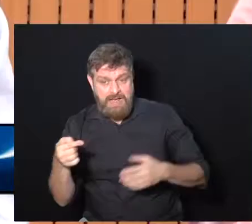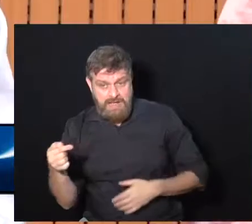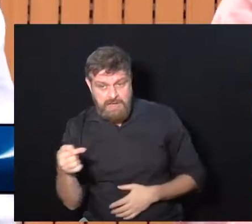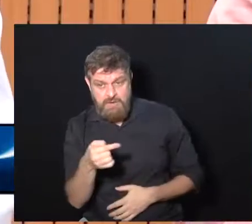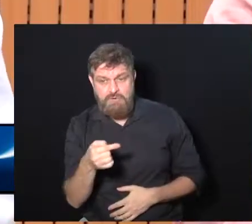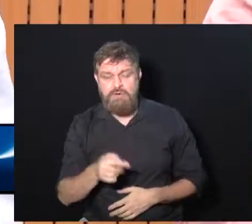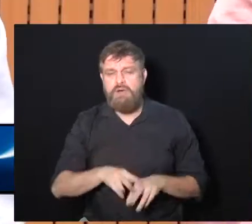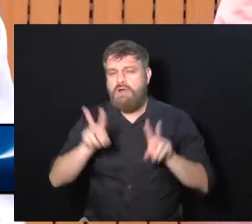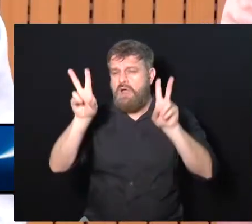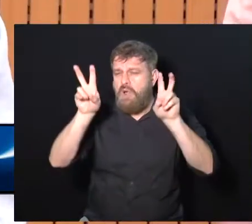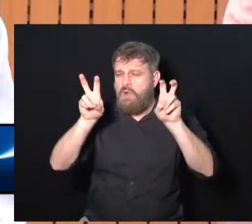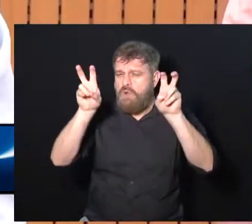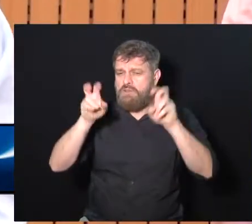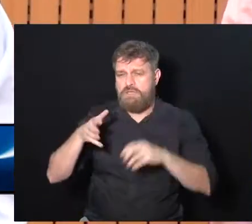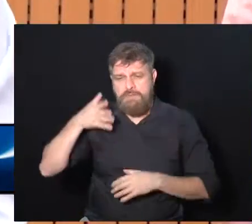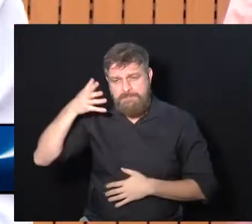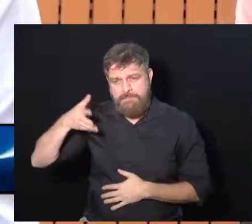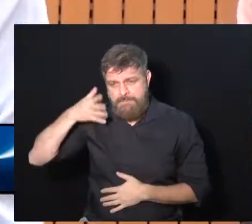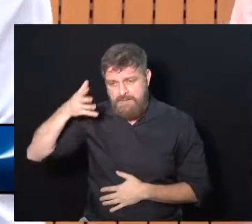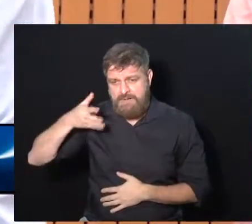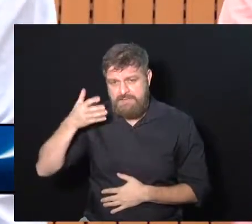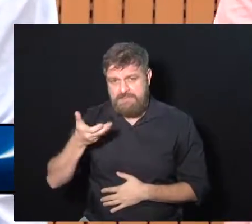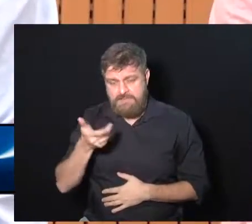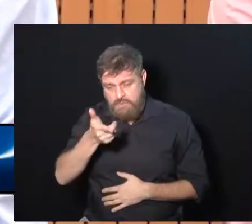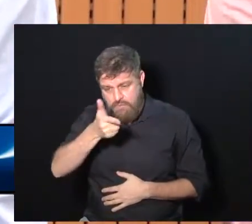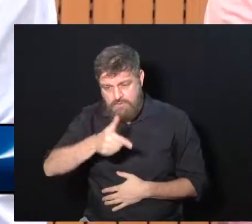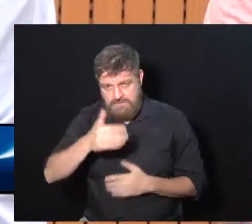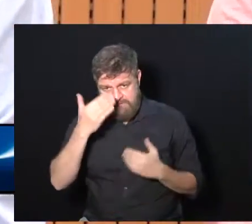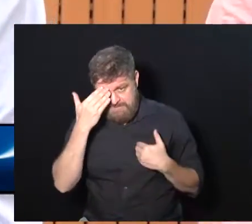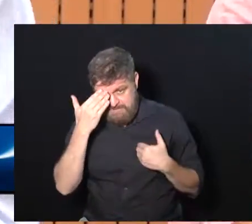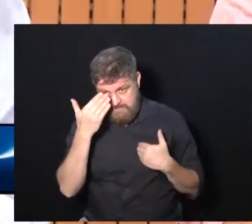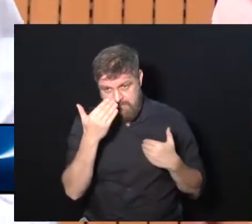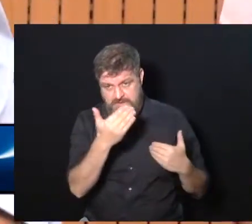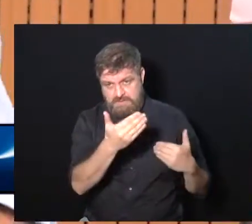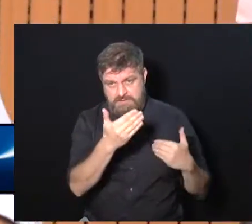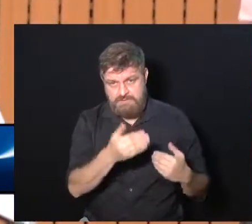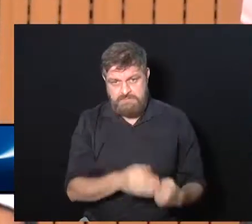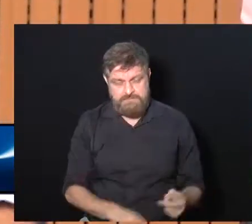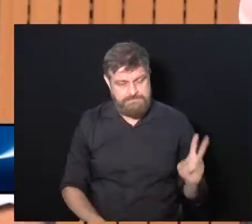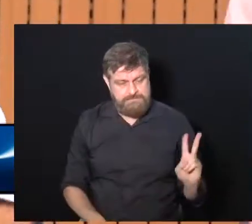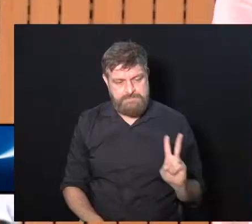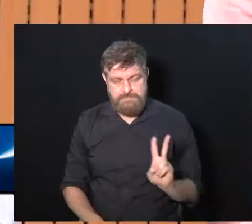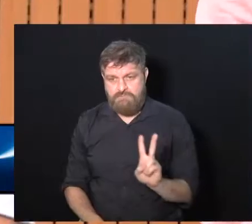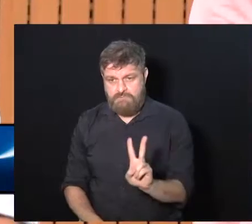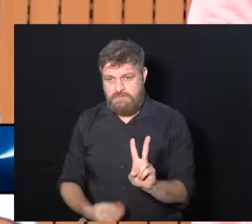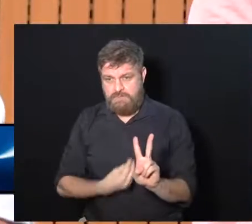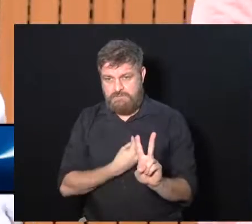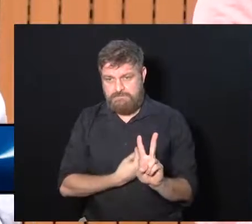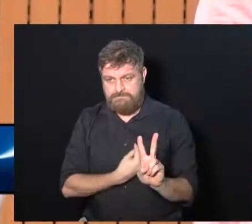para tratar, eu quero mais uma vez agradecer o convite da Érica, a doutora Maria Cláudia,